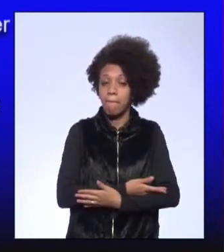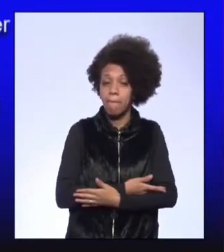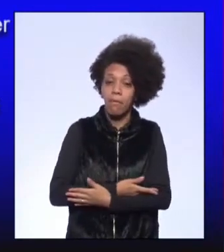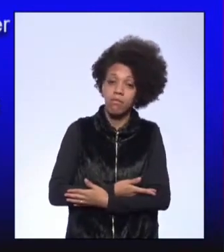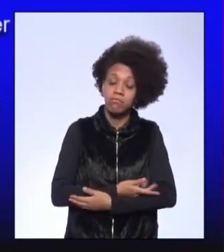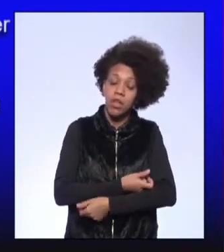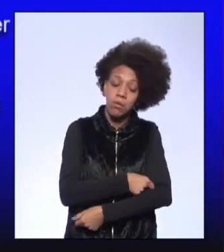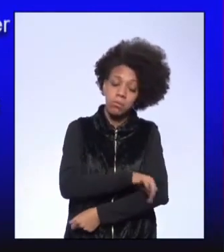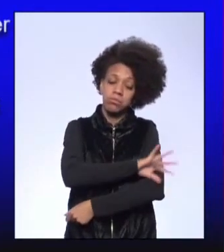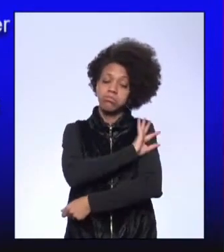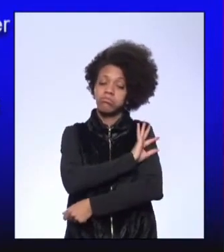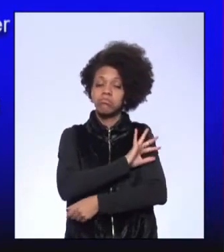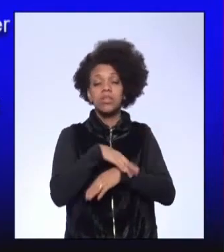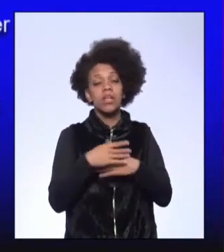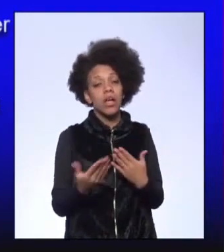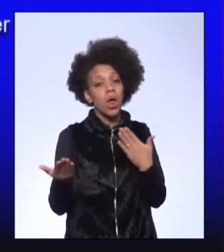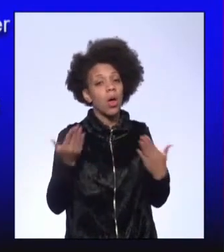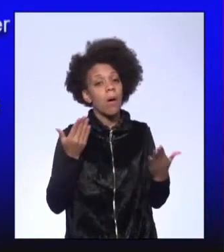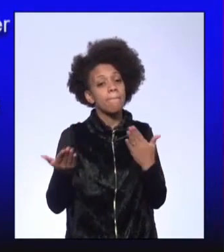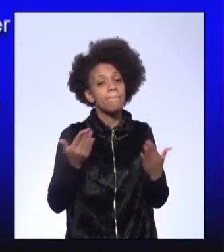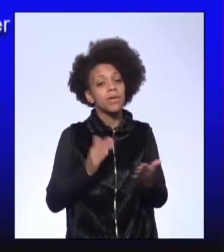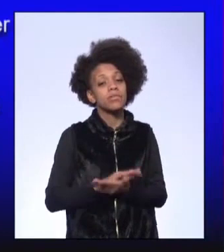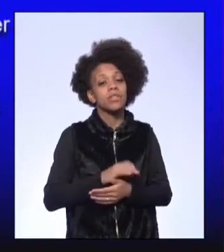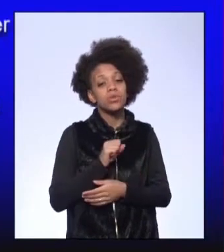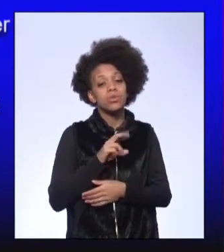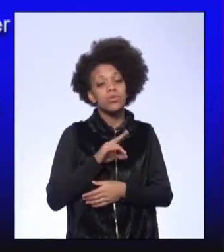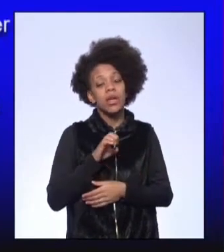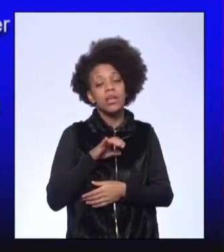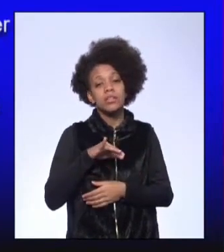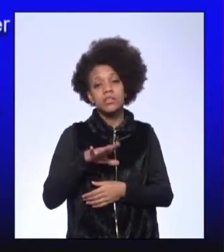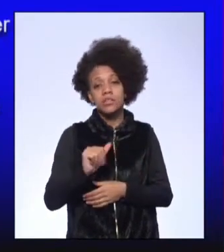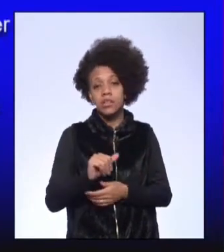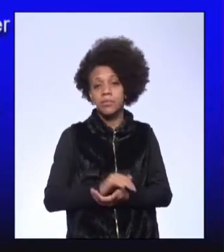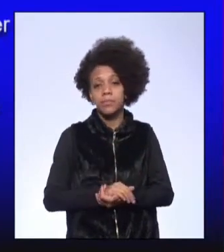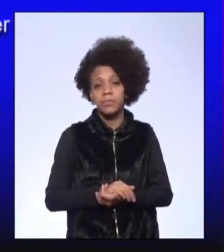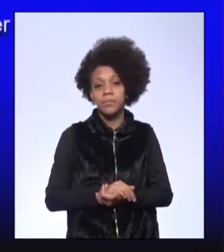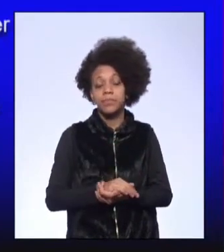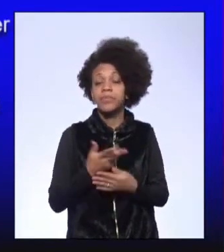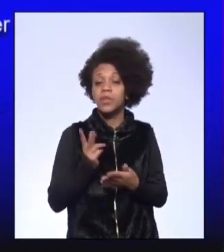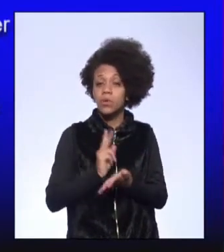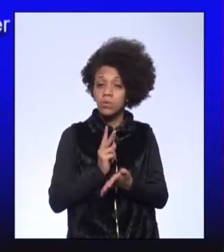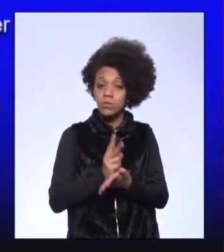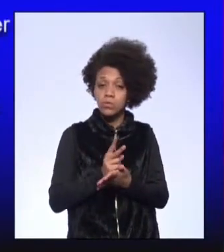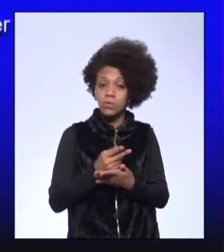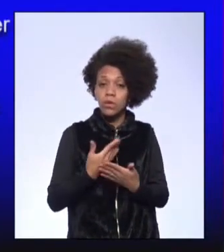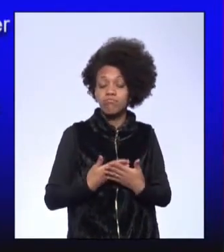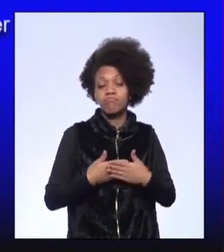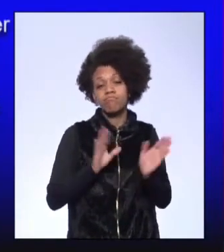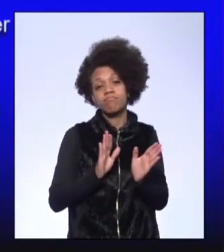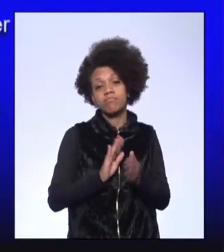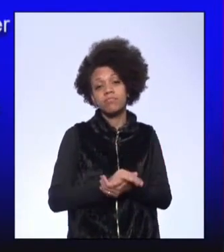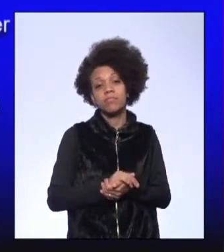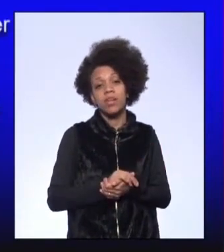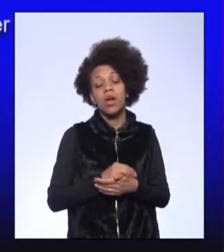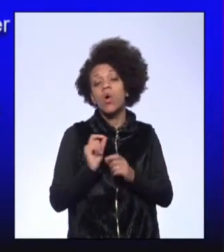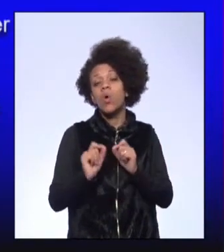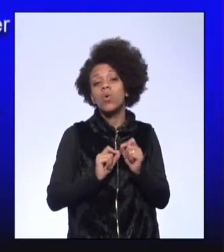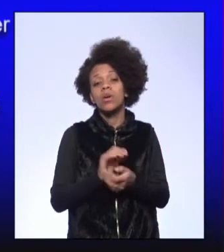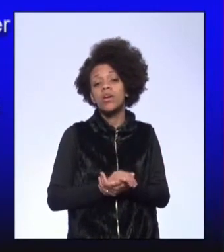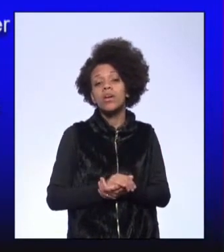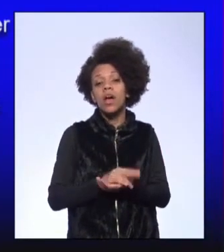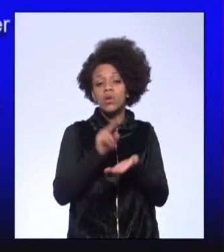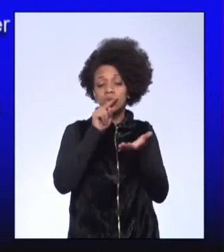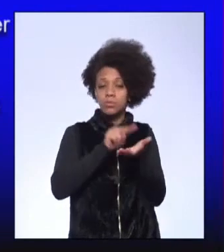escolas primárias, e ele comparou na Suécia, que manteve as escolas abertas o tempo todo, a incidência de